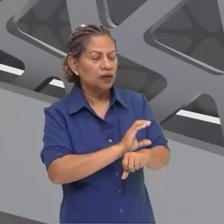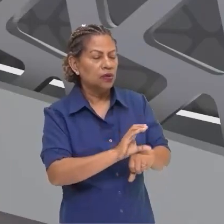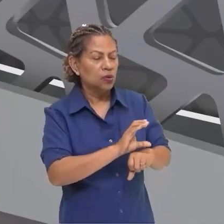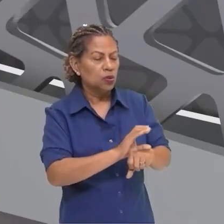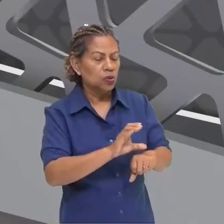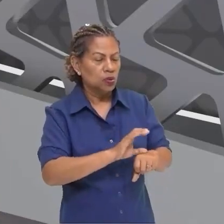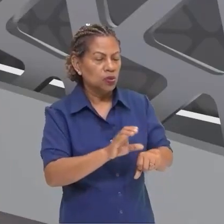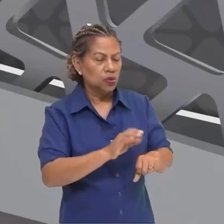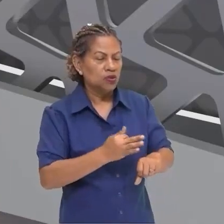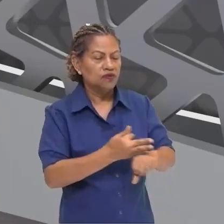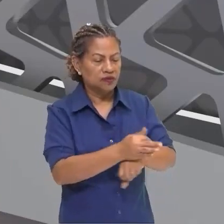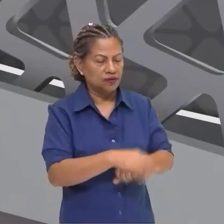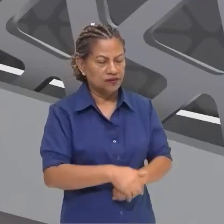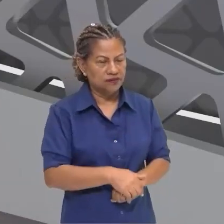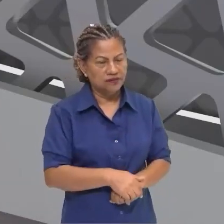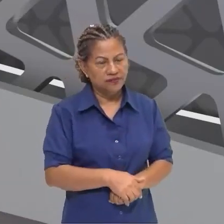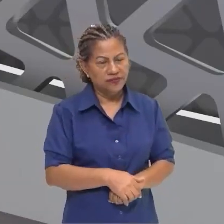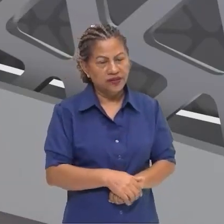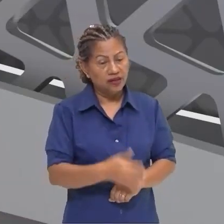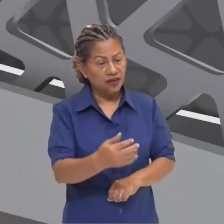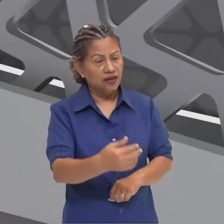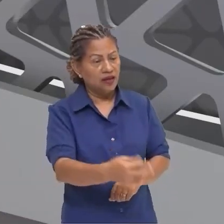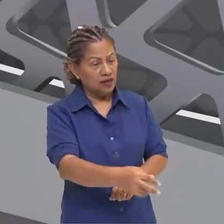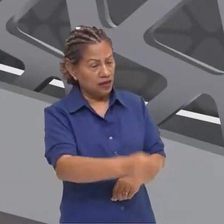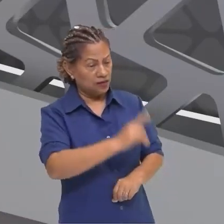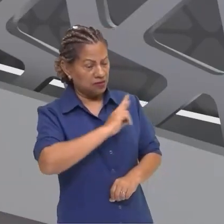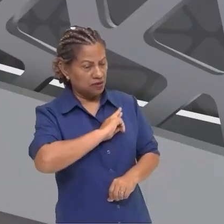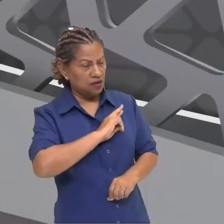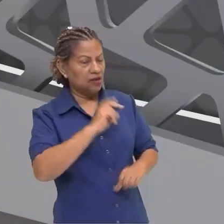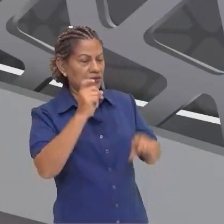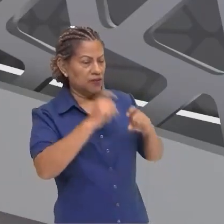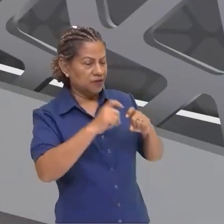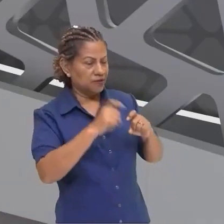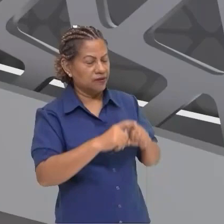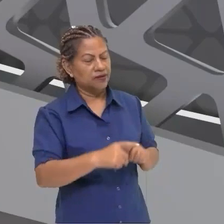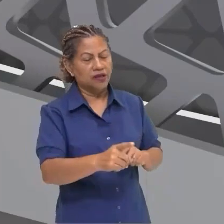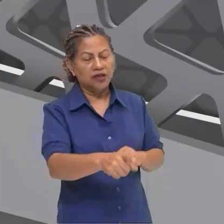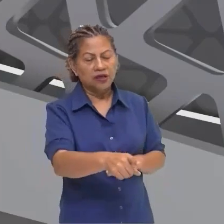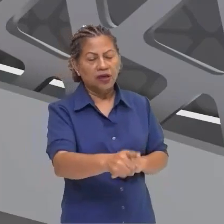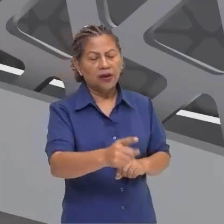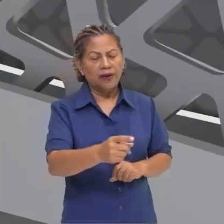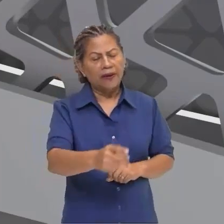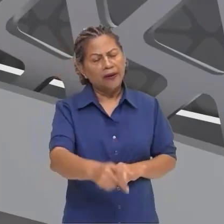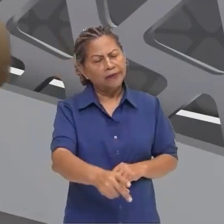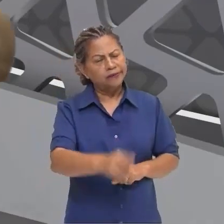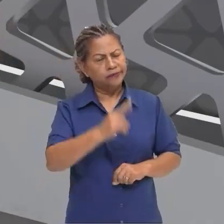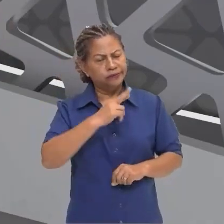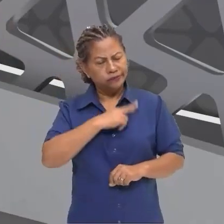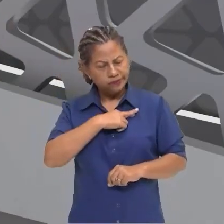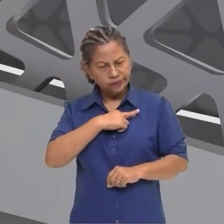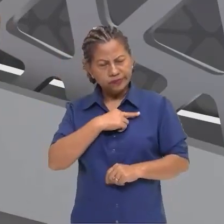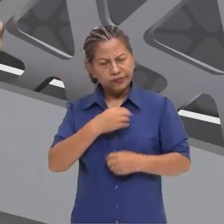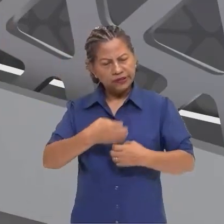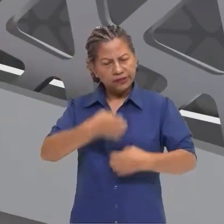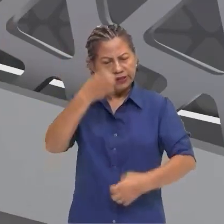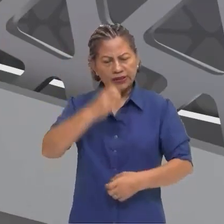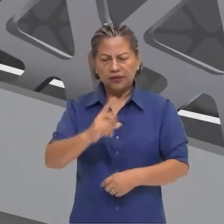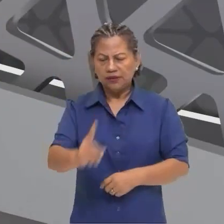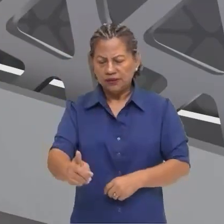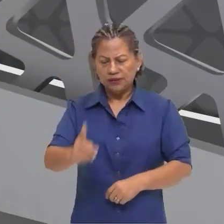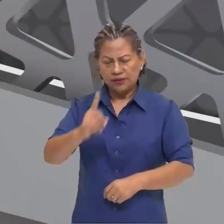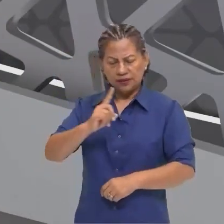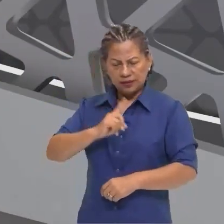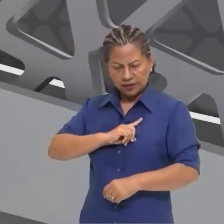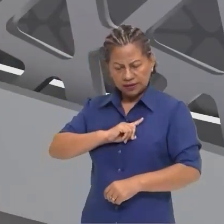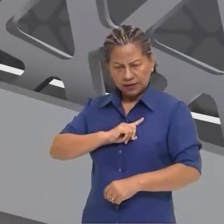de turma: eu quero fazer medicina, eu quero fazer direito, eu quero fazer engenharia tal, eu quero fazer tal